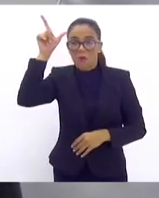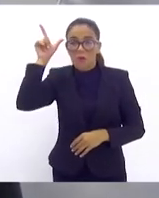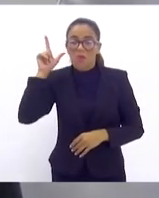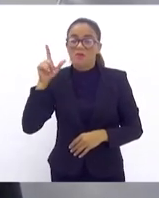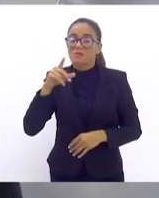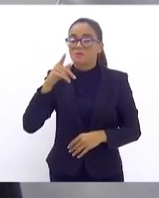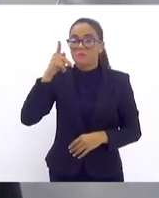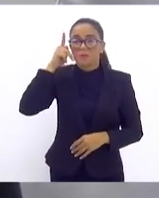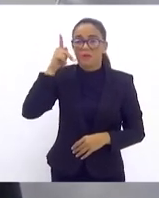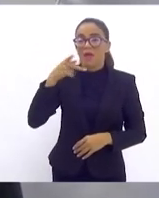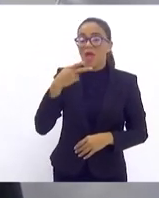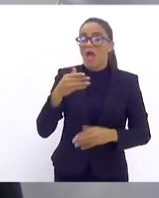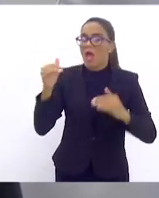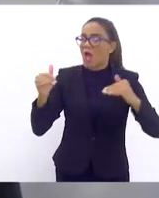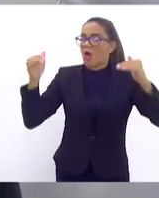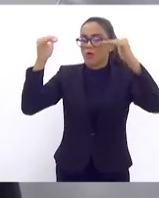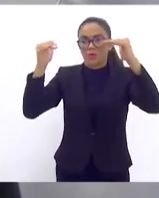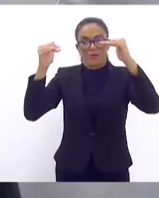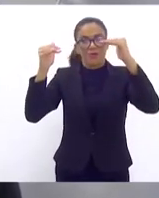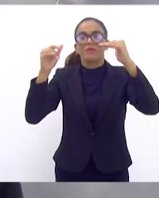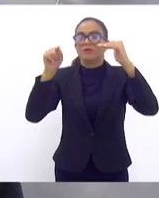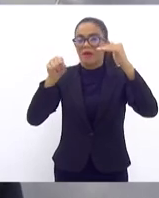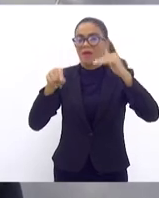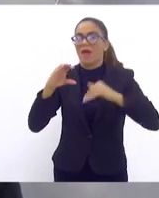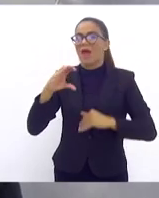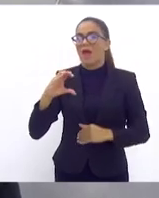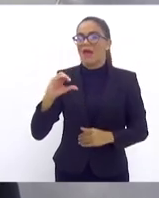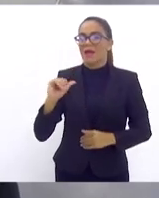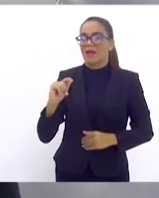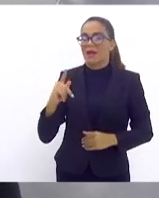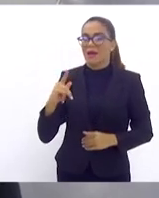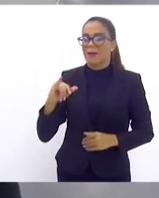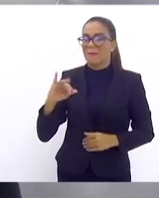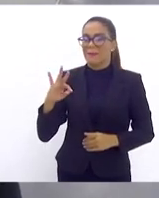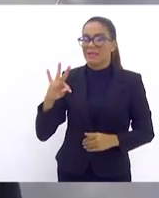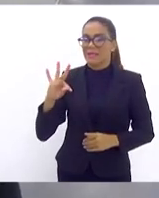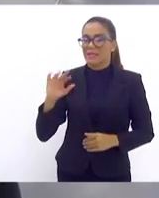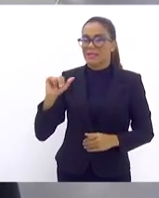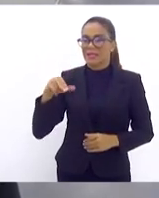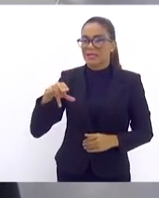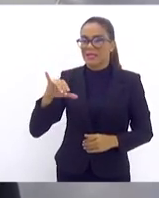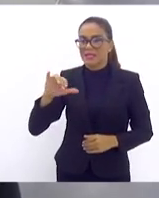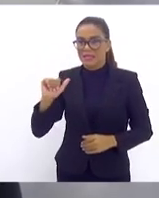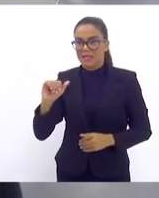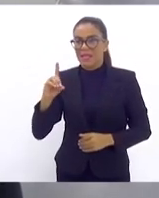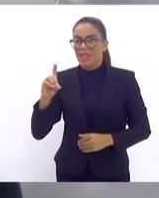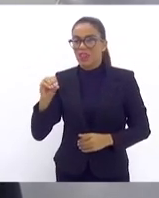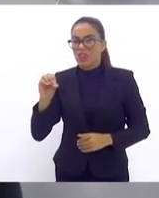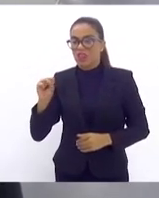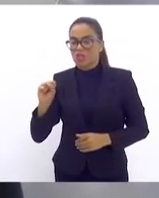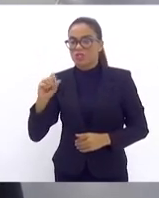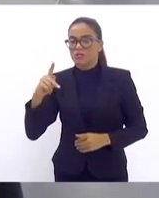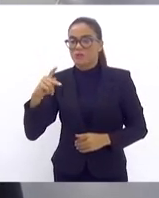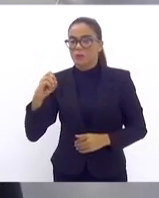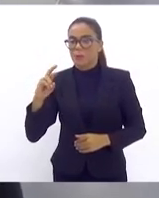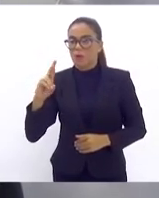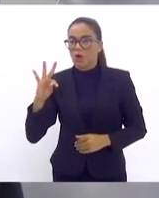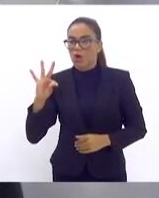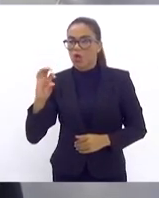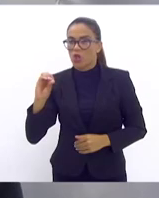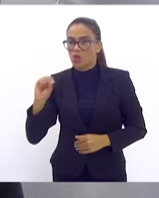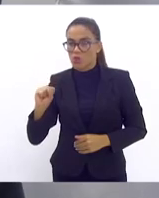que o responsável é a autoridade naval. No caso, a Capitania dos Portos, a Marinha do Brasil, é responsável por todas as embarcações que